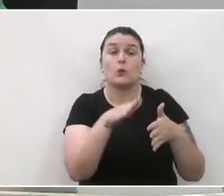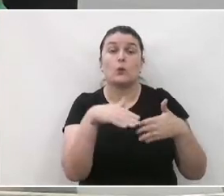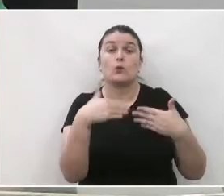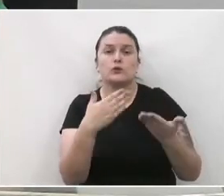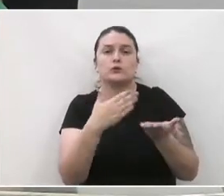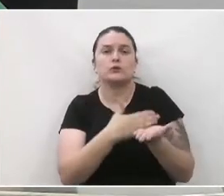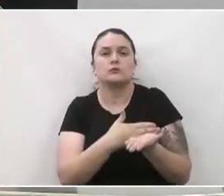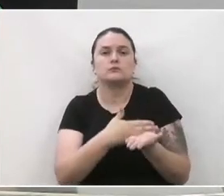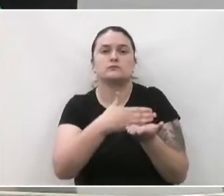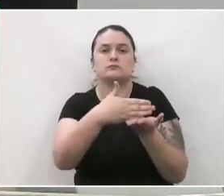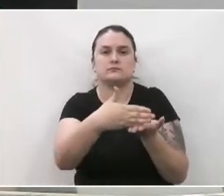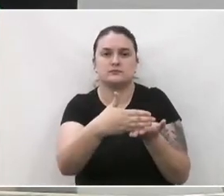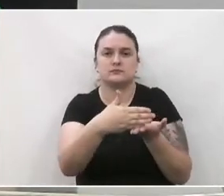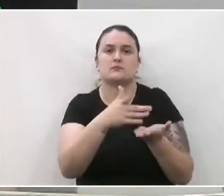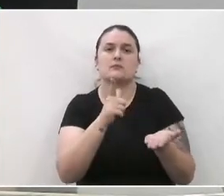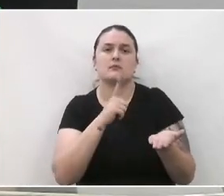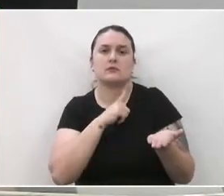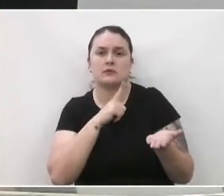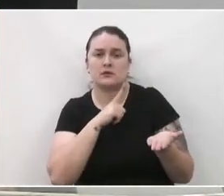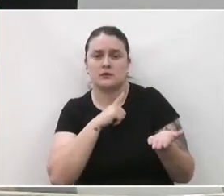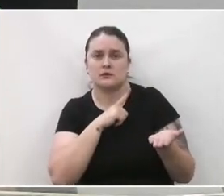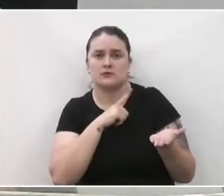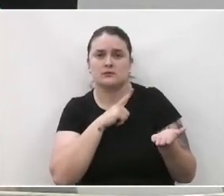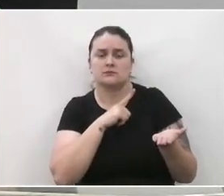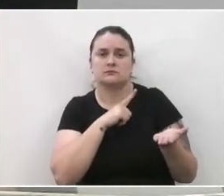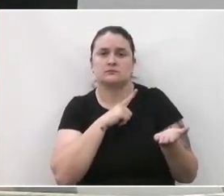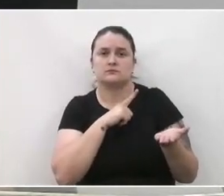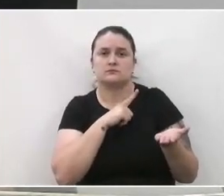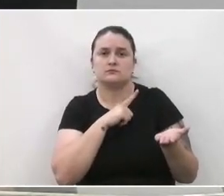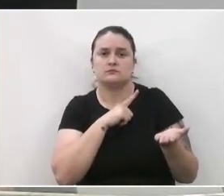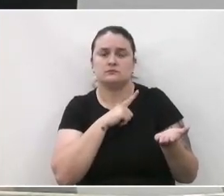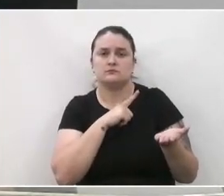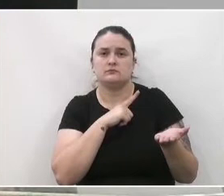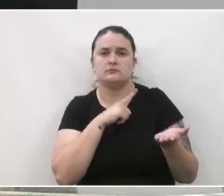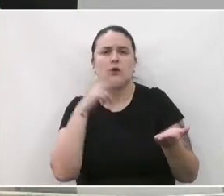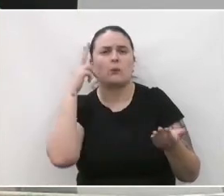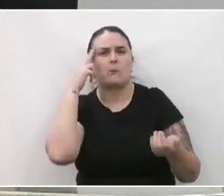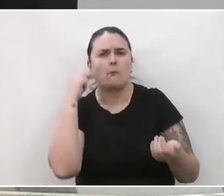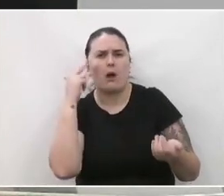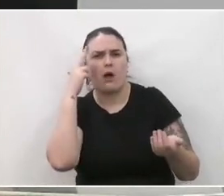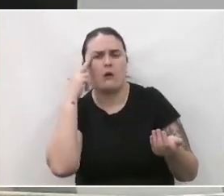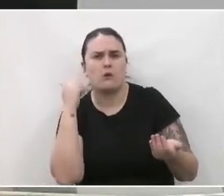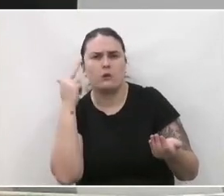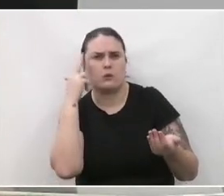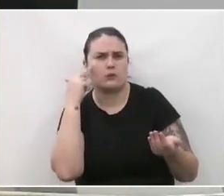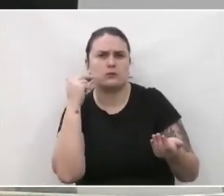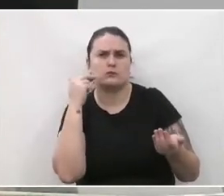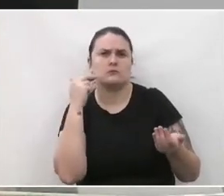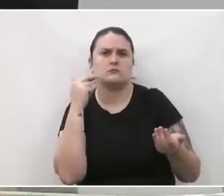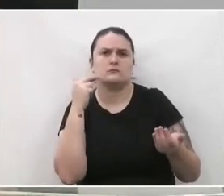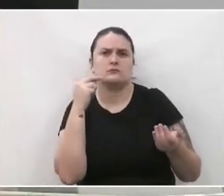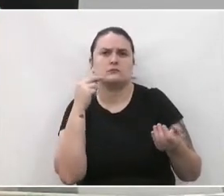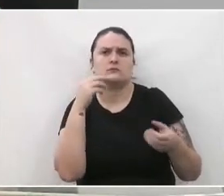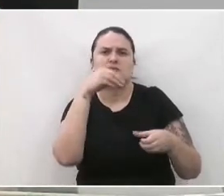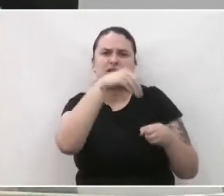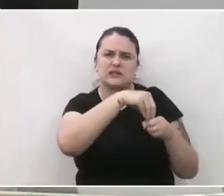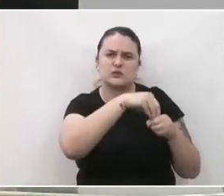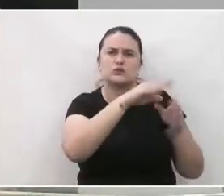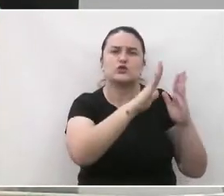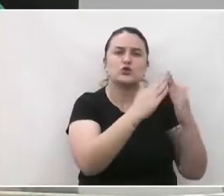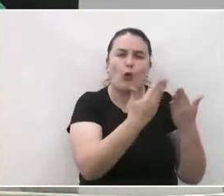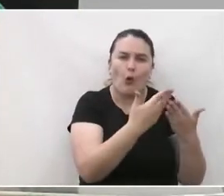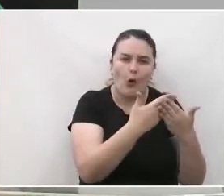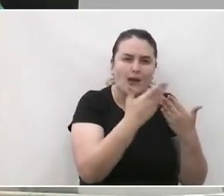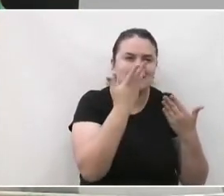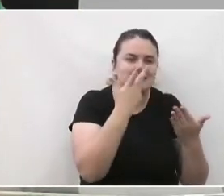gente começar a ter uma questão natural, normal, dentro dos CMEs, ela